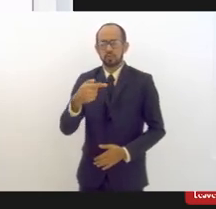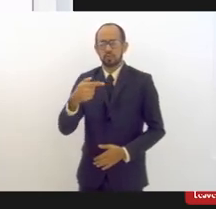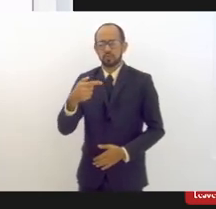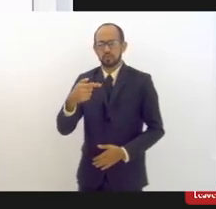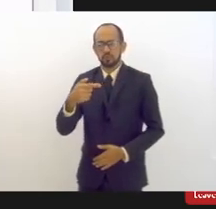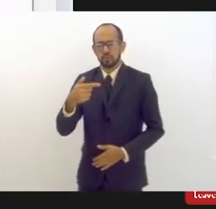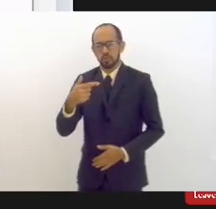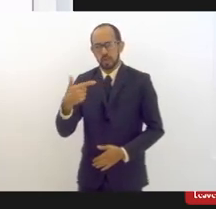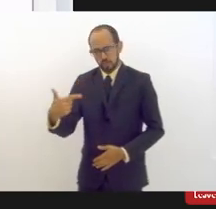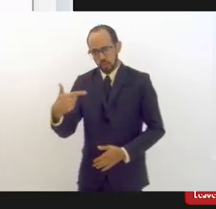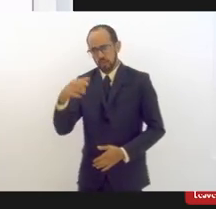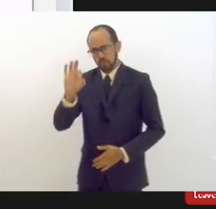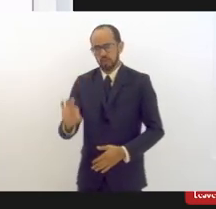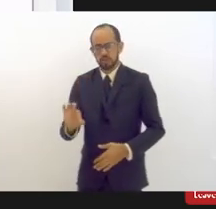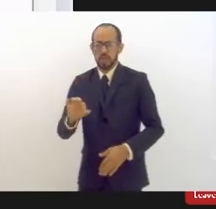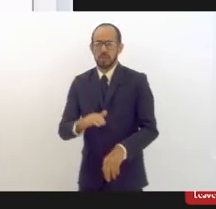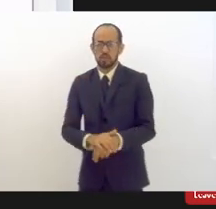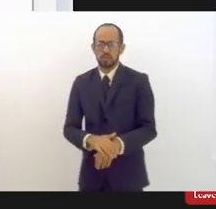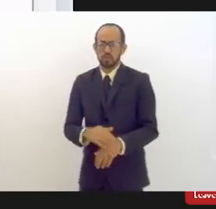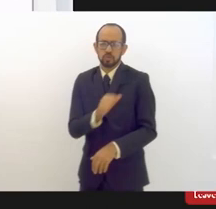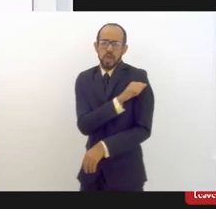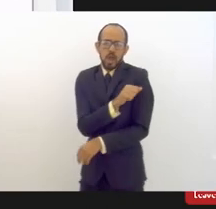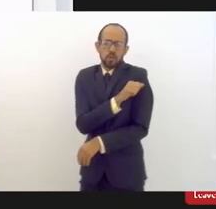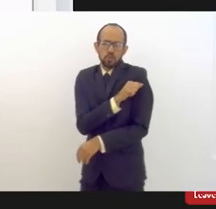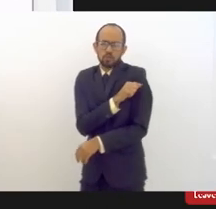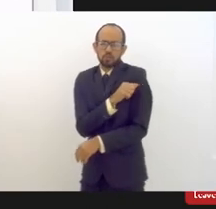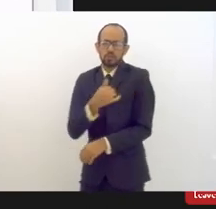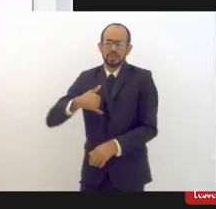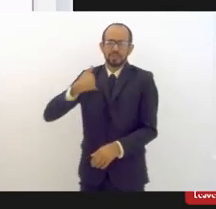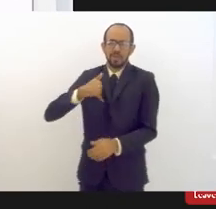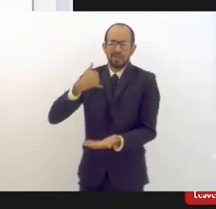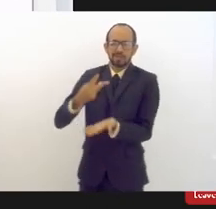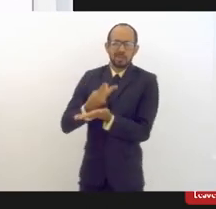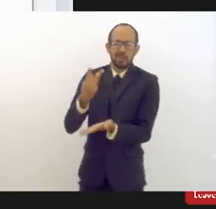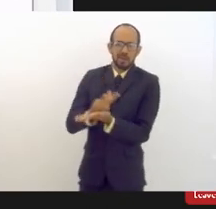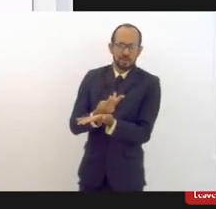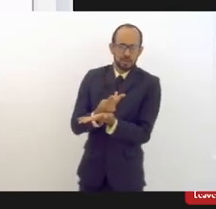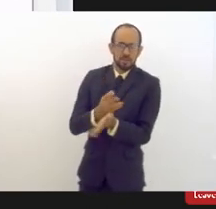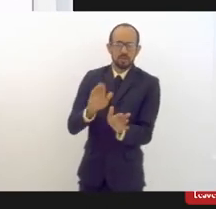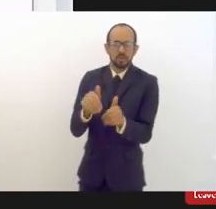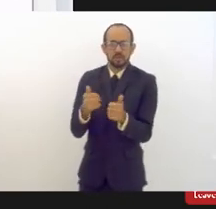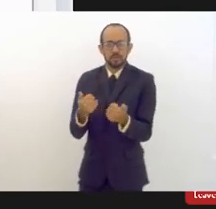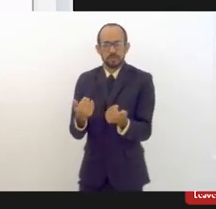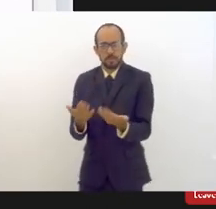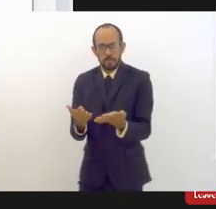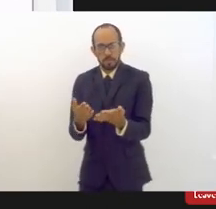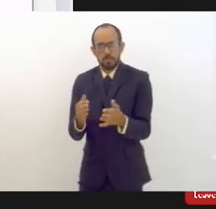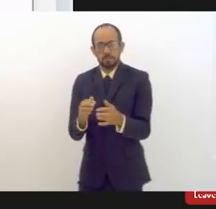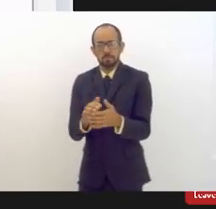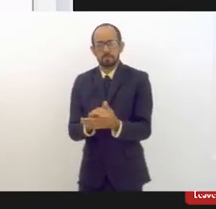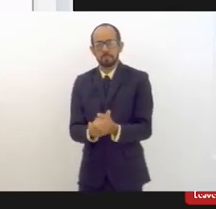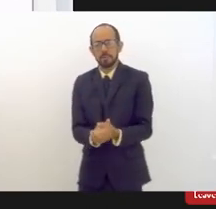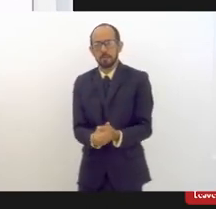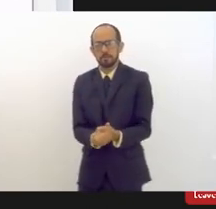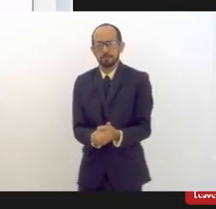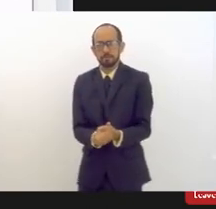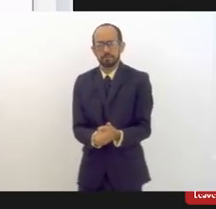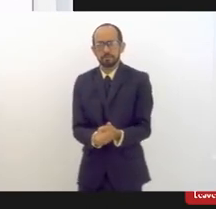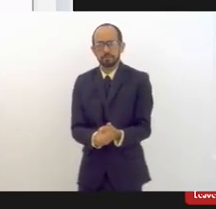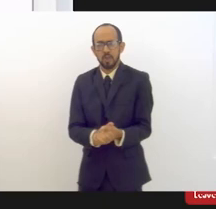O percentual de alunos distorcidos. Então, só pegando um pouquinho, assim, só pegando